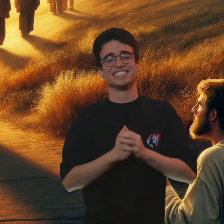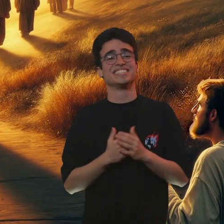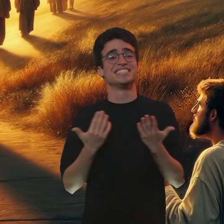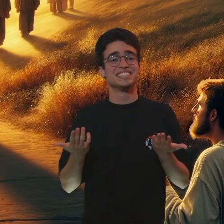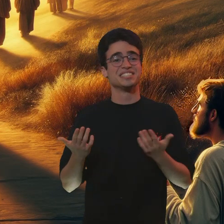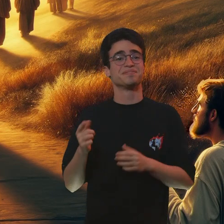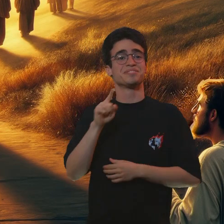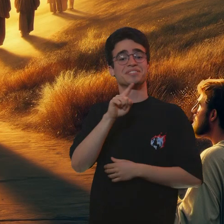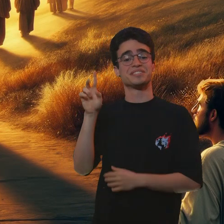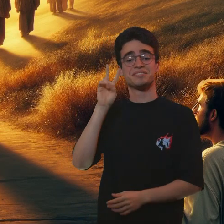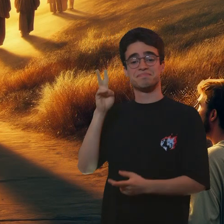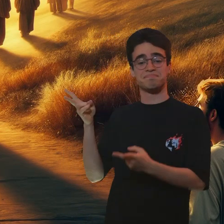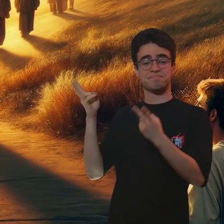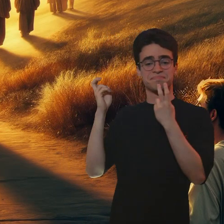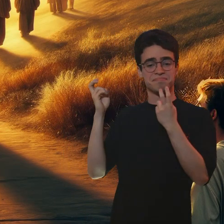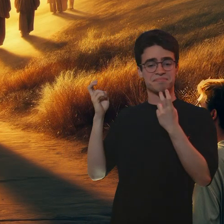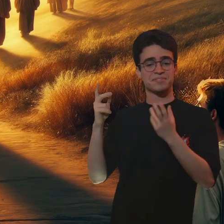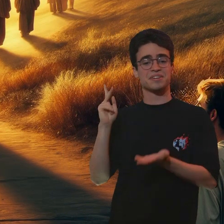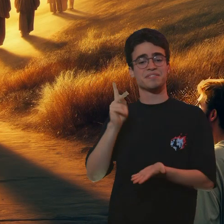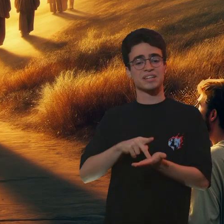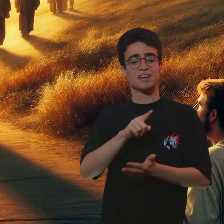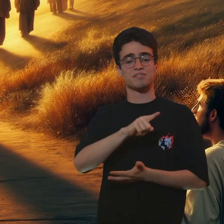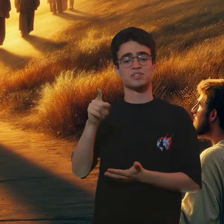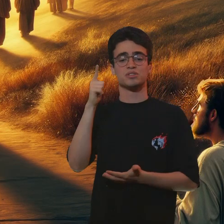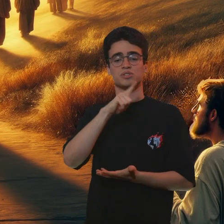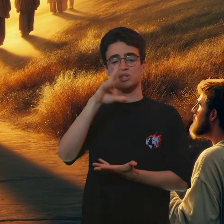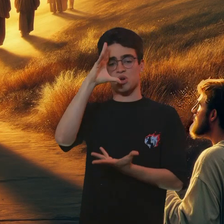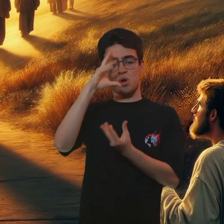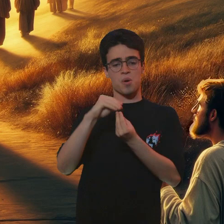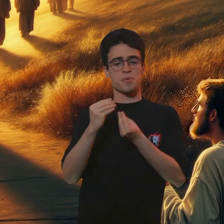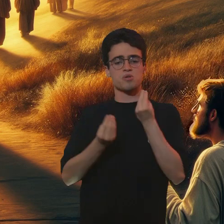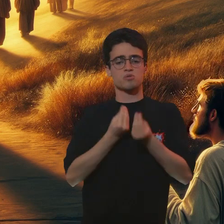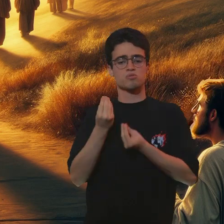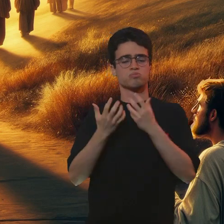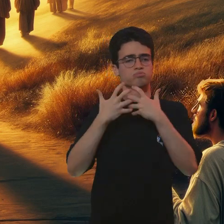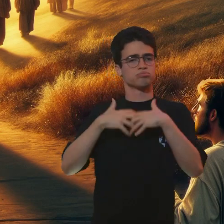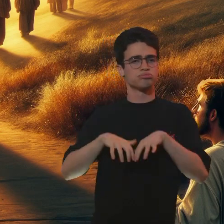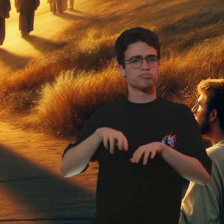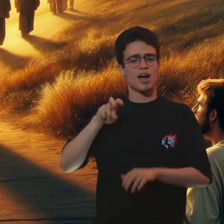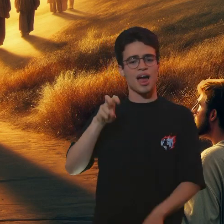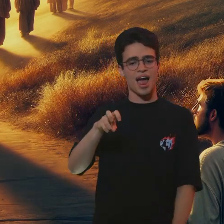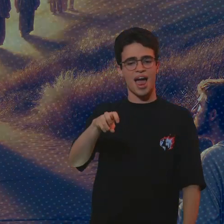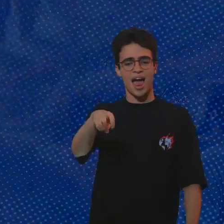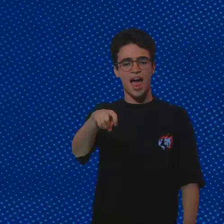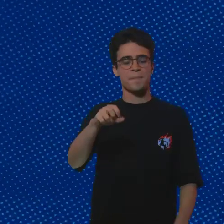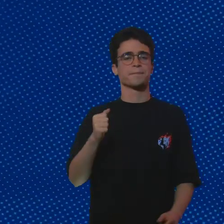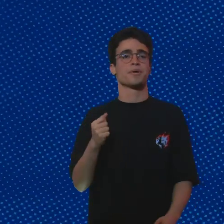para vocês entenderem um pouco sobre essa caminhada,